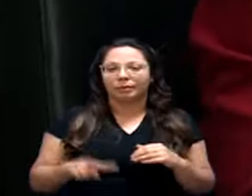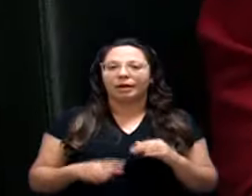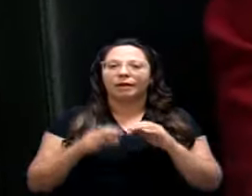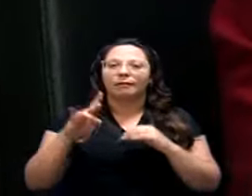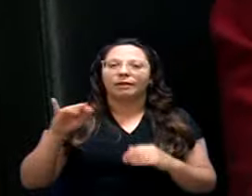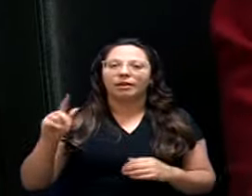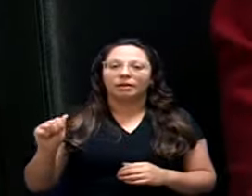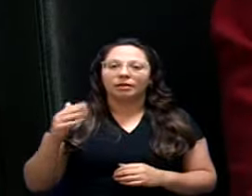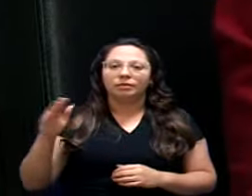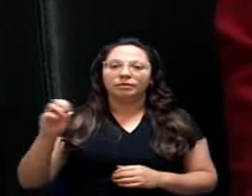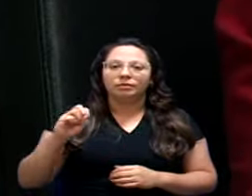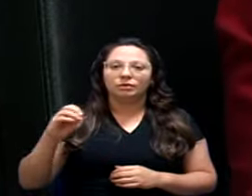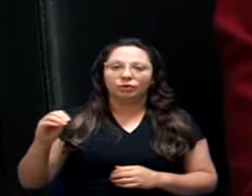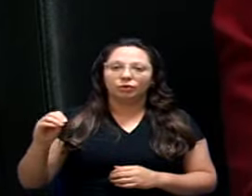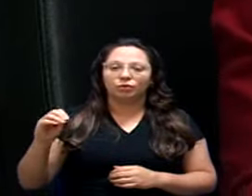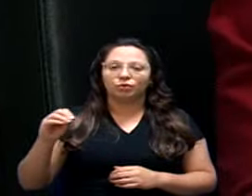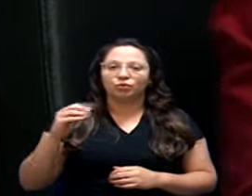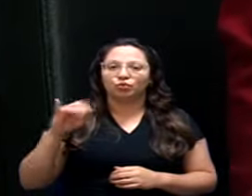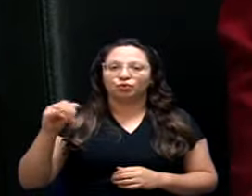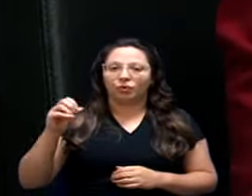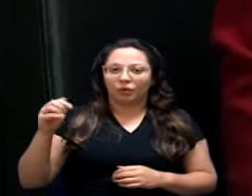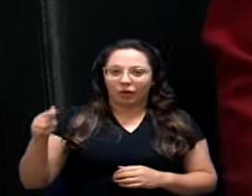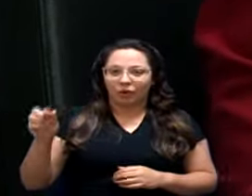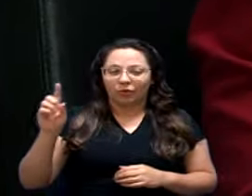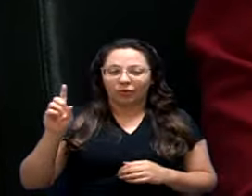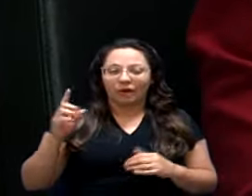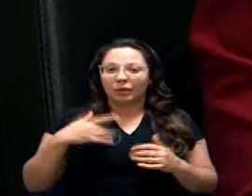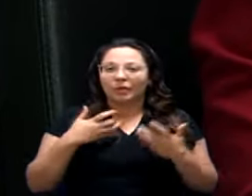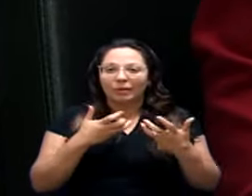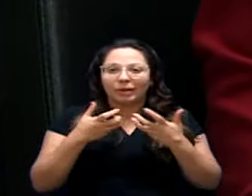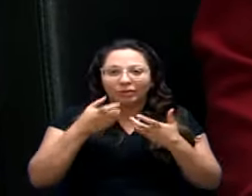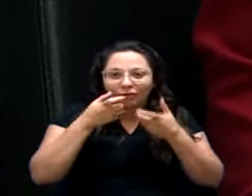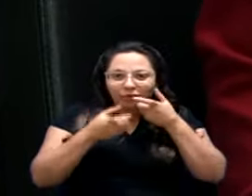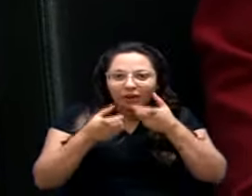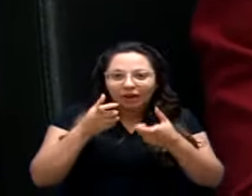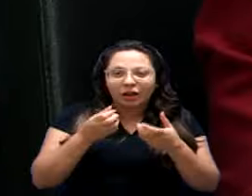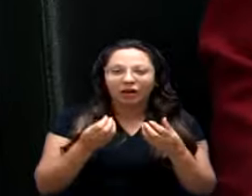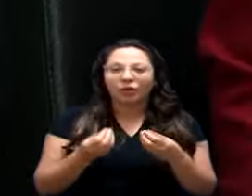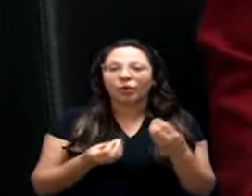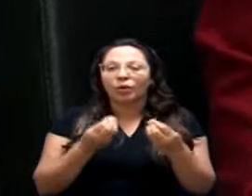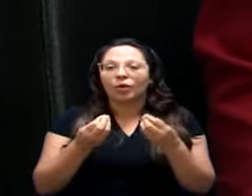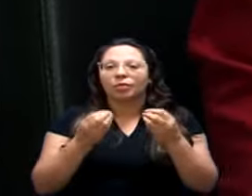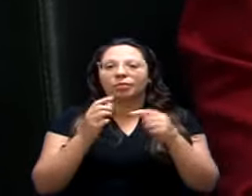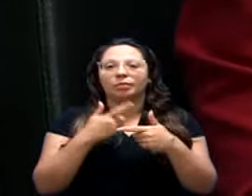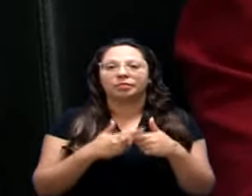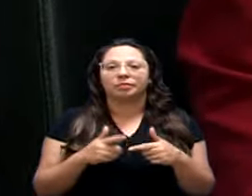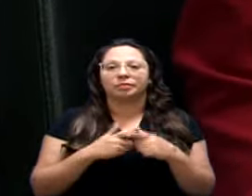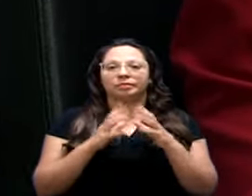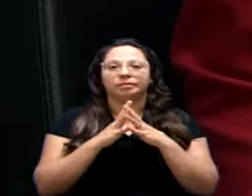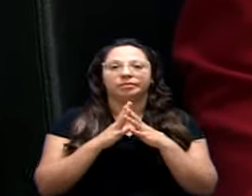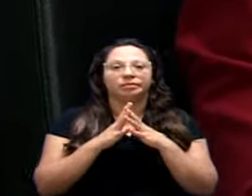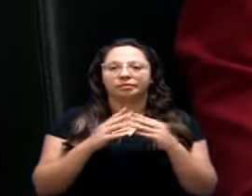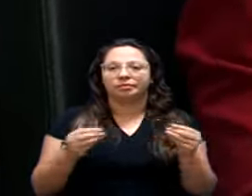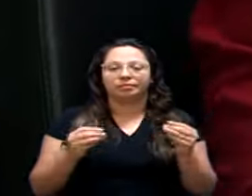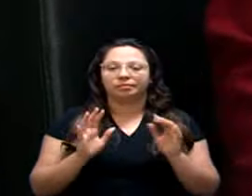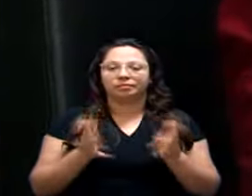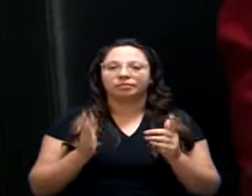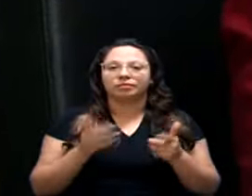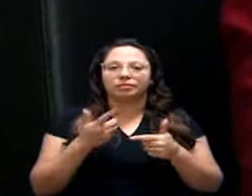vem lá com o Córrego do super iri essas soluções que eu gostaria de ver apresentadas aqui que já se apresentaram com problemas